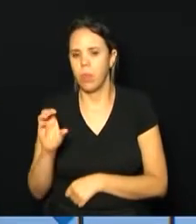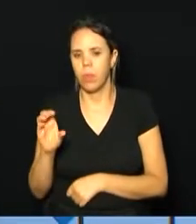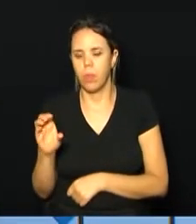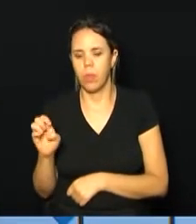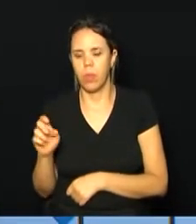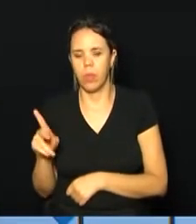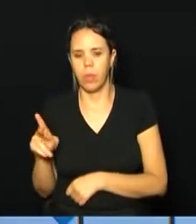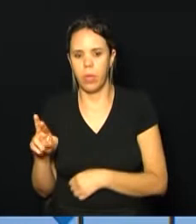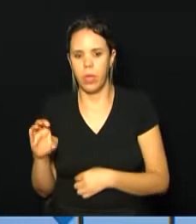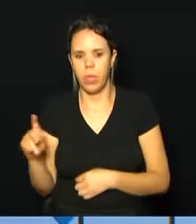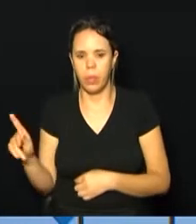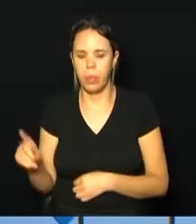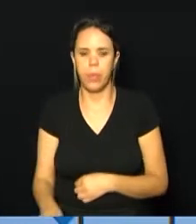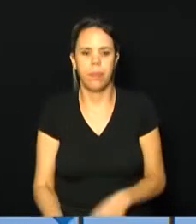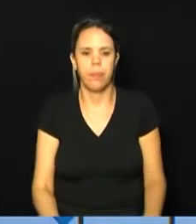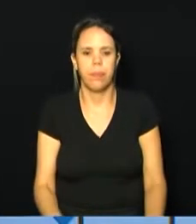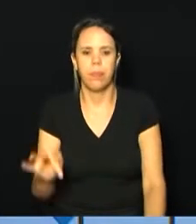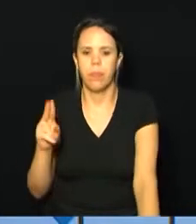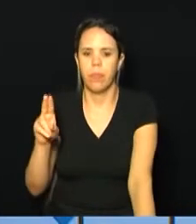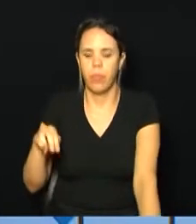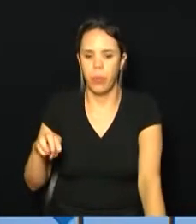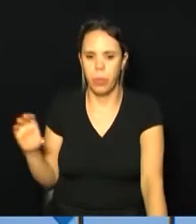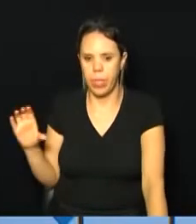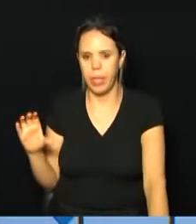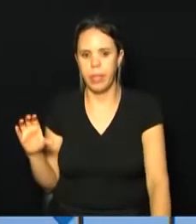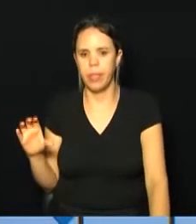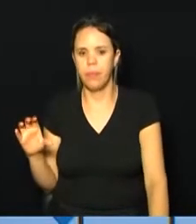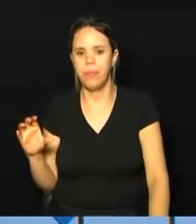fumec.sp.gov.br/Ceprocamp. Eu vou repetir,